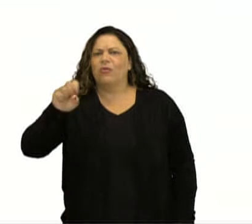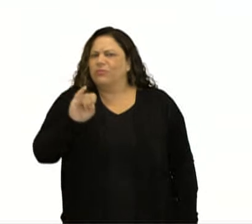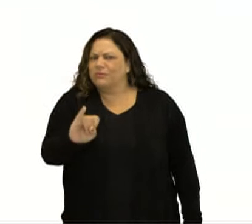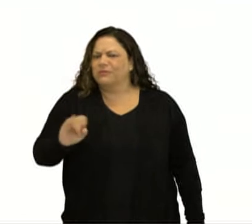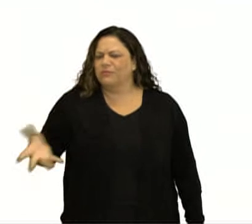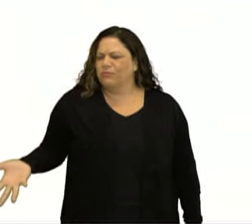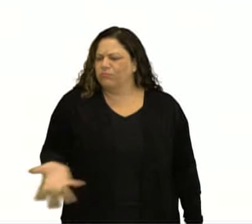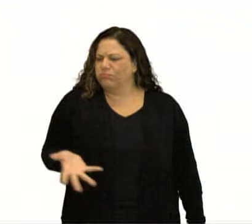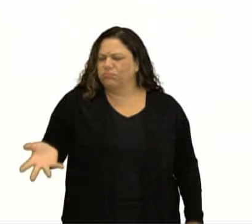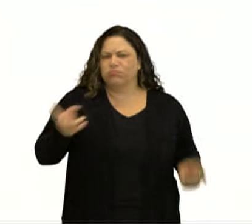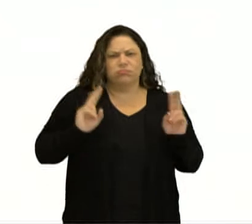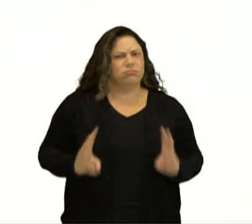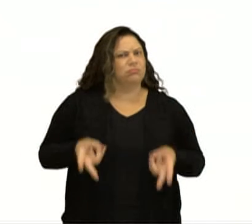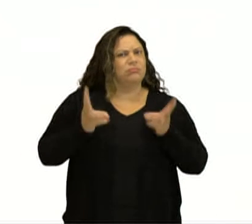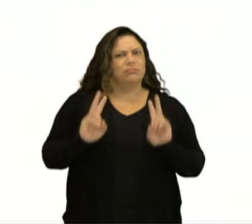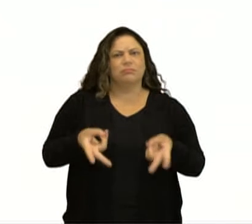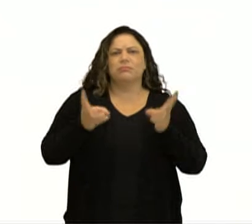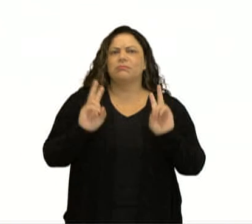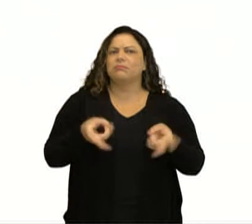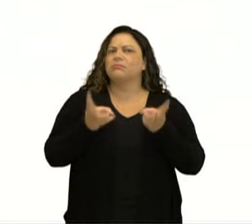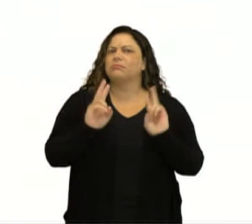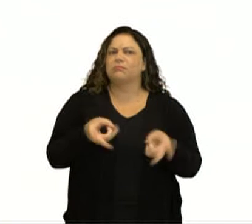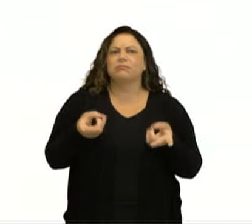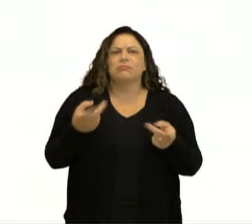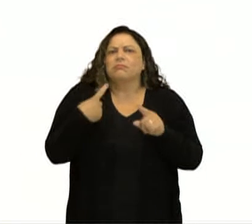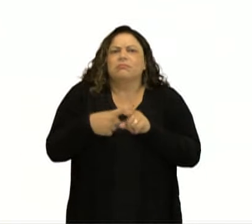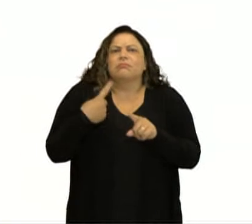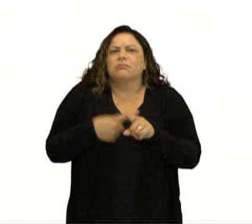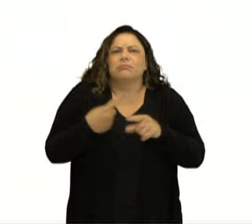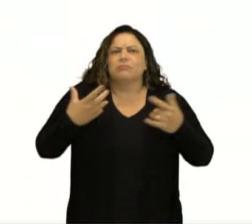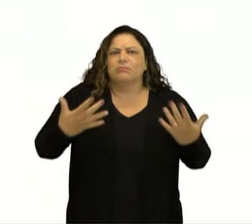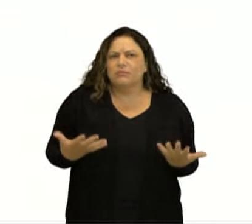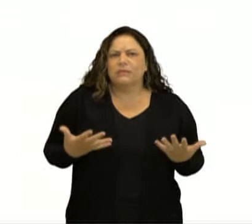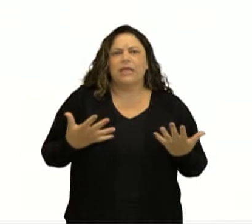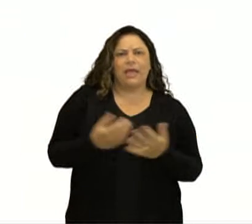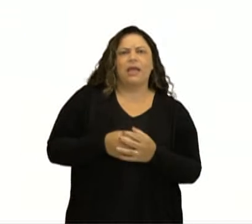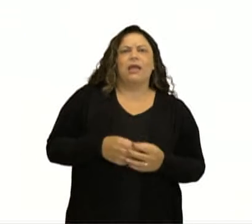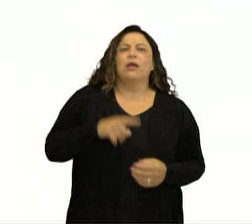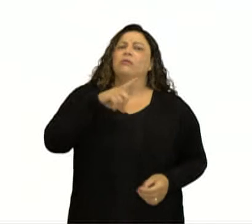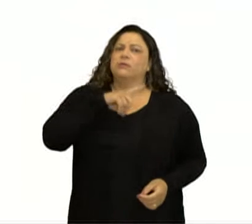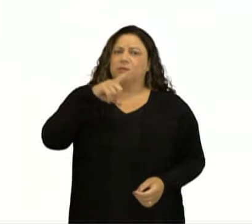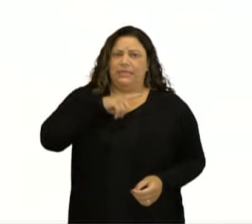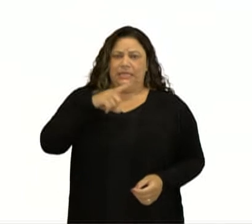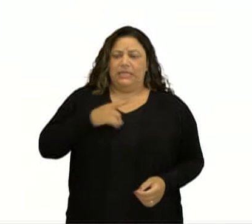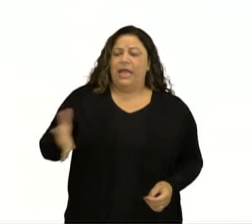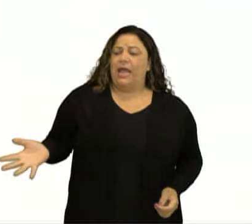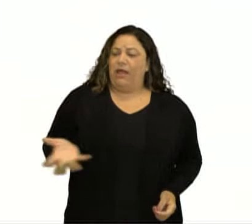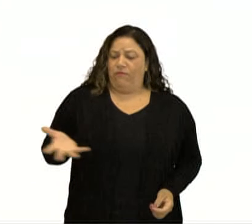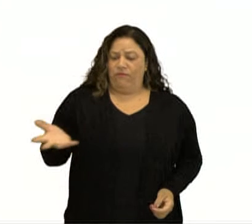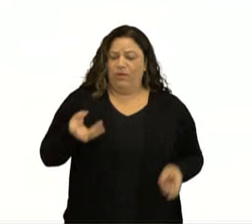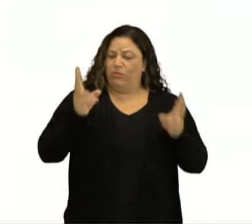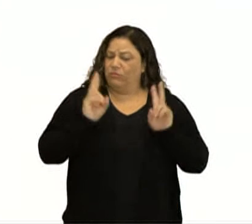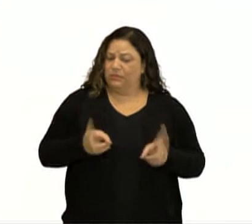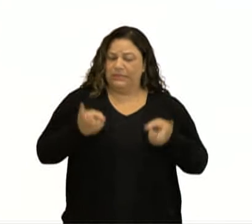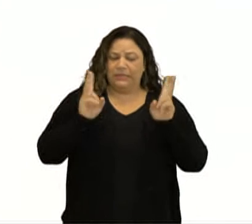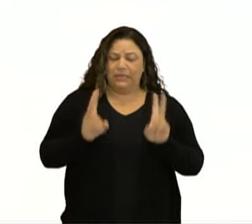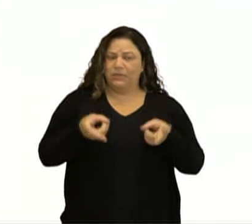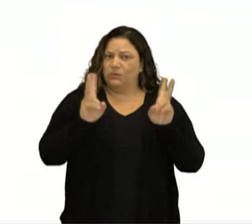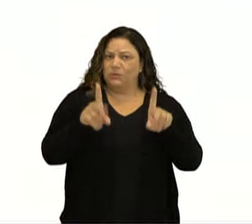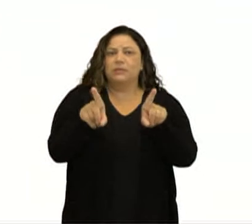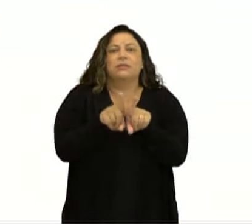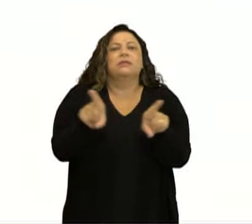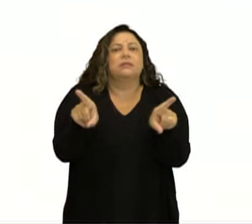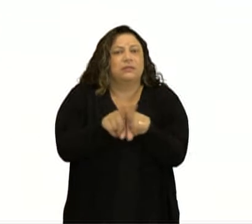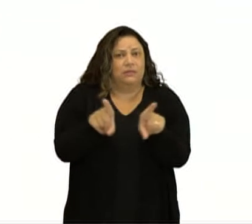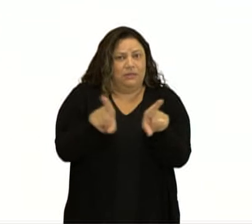é, né? Como é que é? É por causa que para você ter um referencial inercial, você tem que ter a velocidade constante e também,